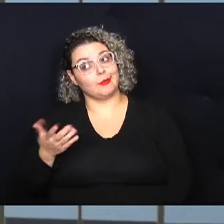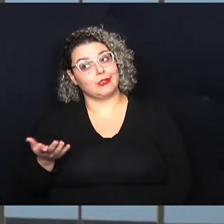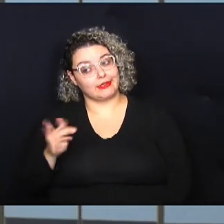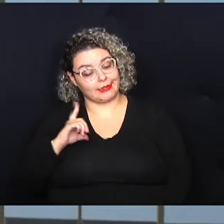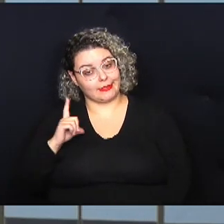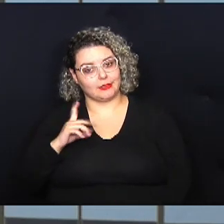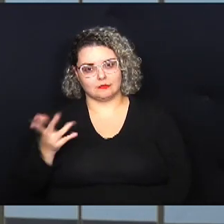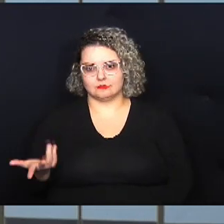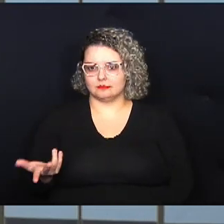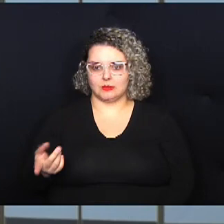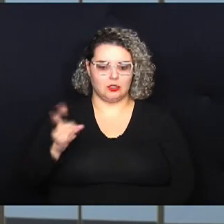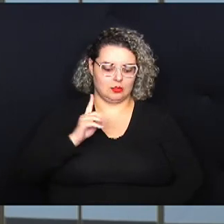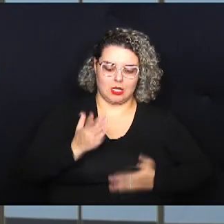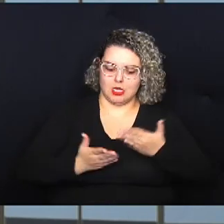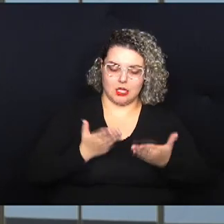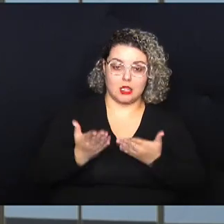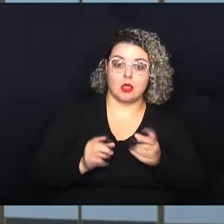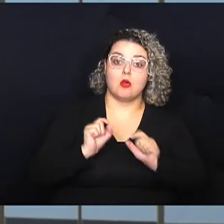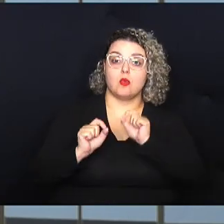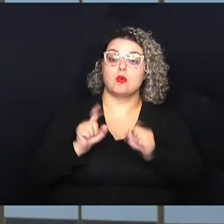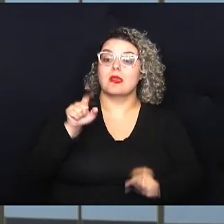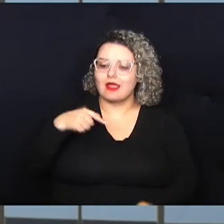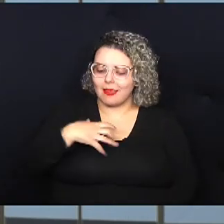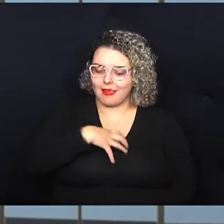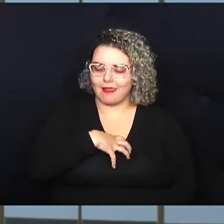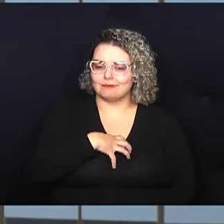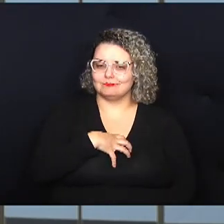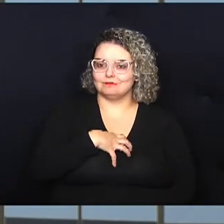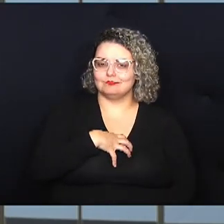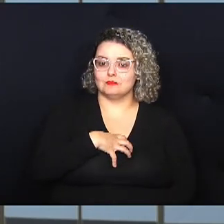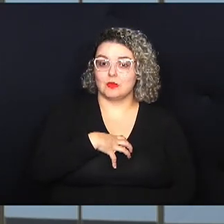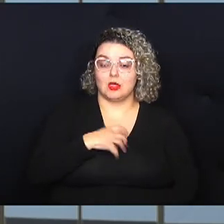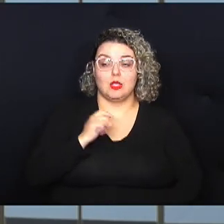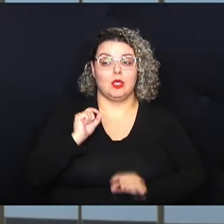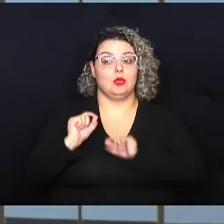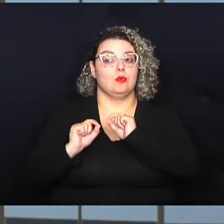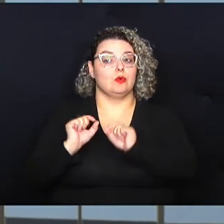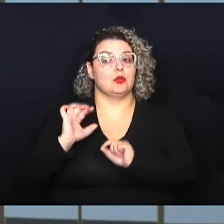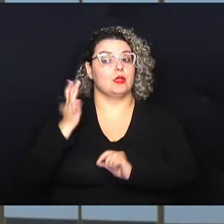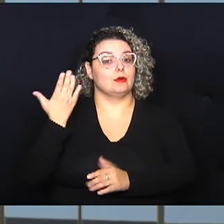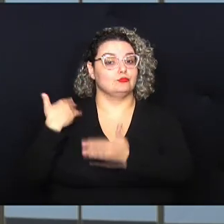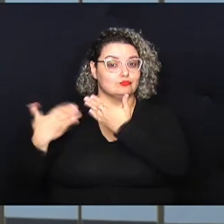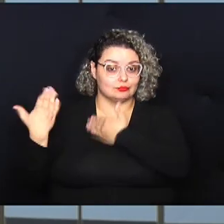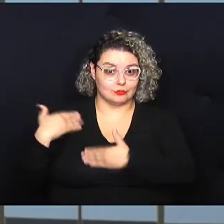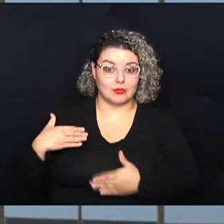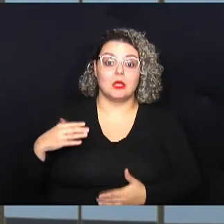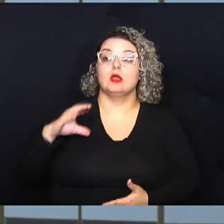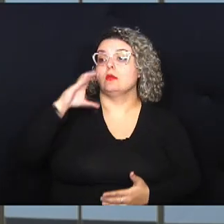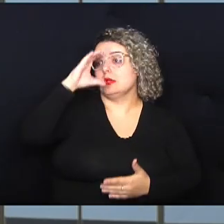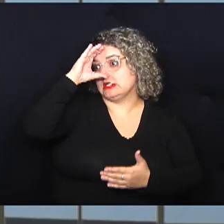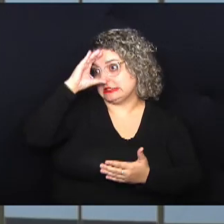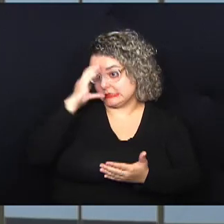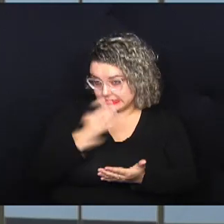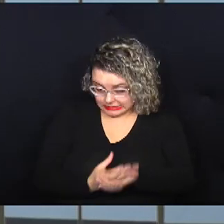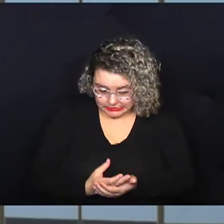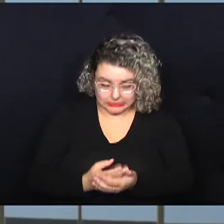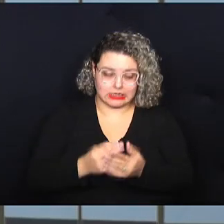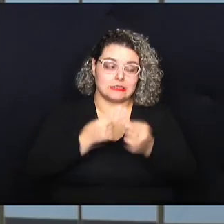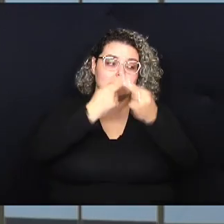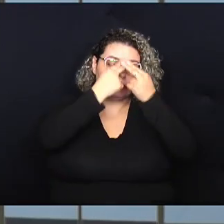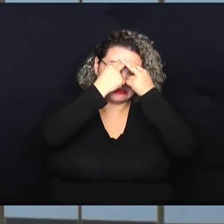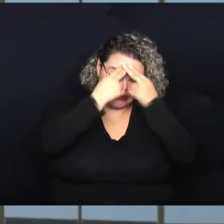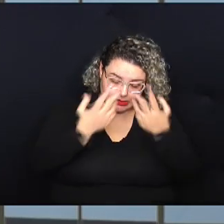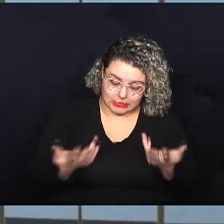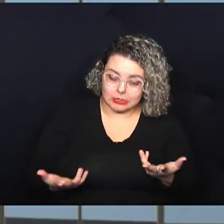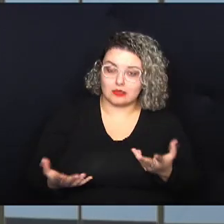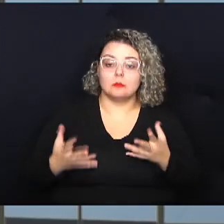não é lidar só com quem você é lidar com o que aconteceu na sua crenças vida, limitantes. Com as suas crenças, exatamente. Os traumas,